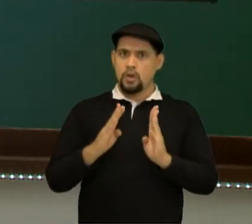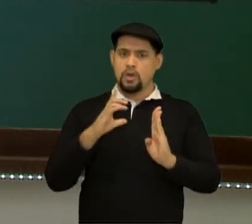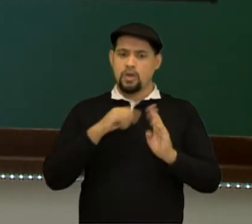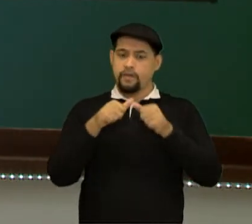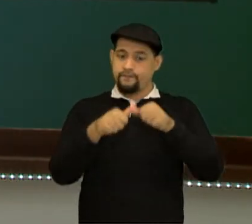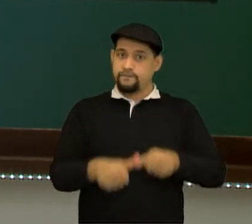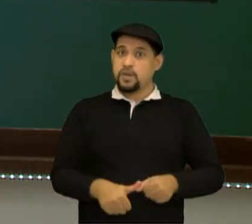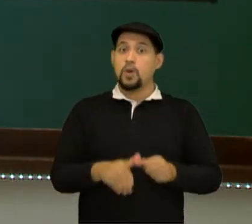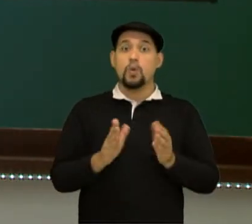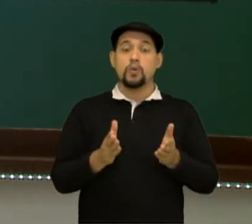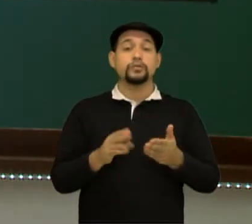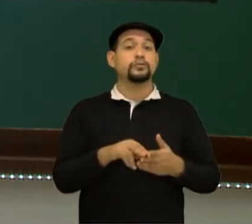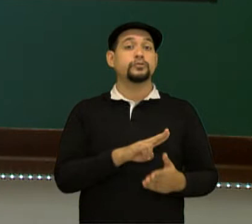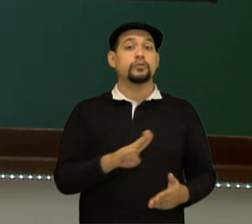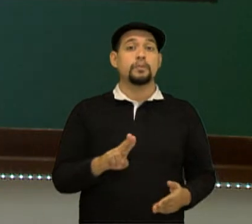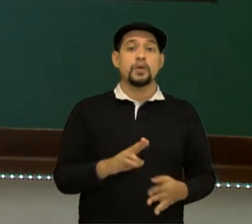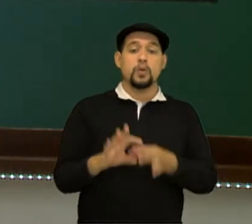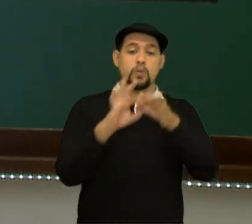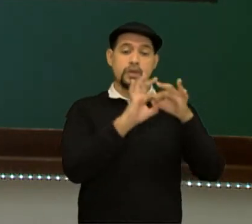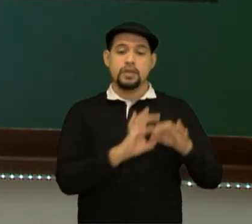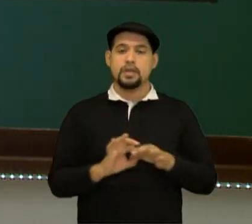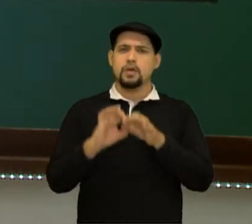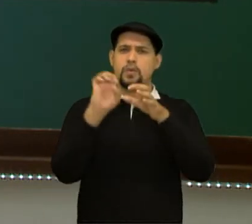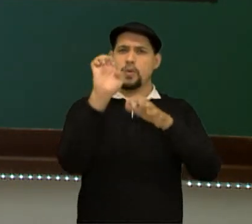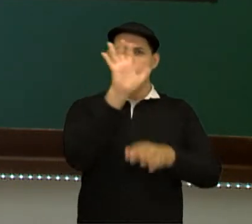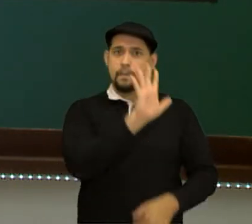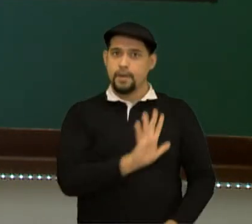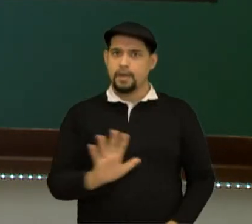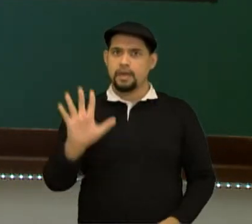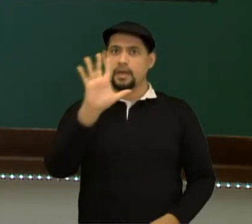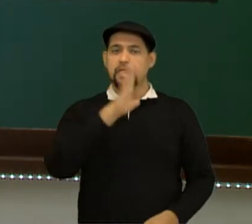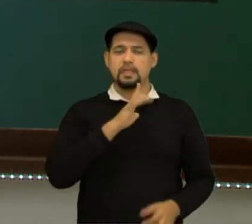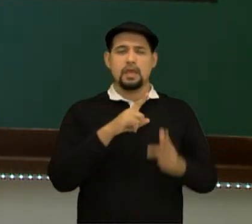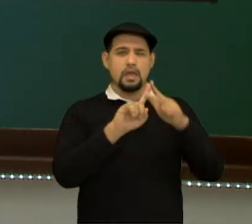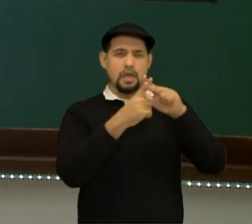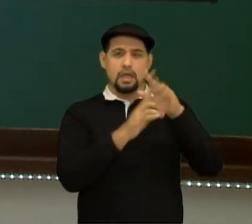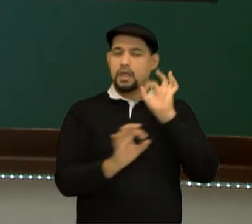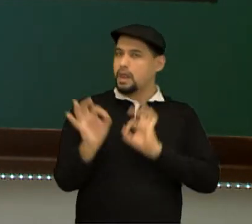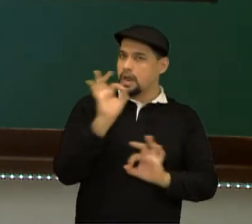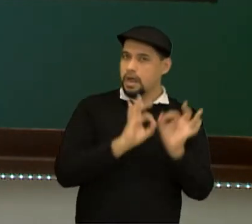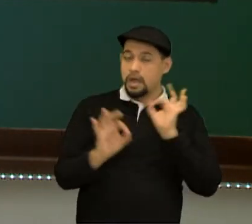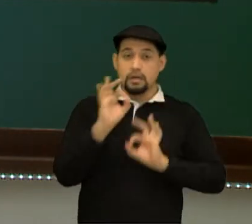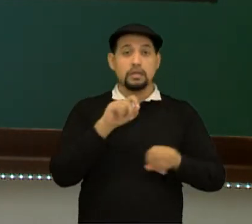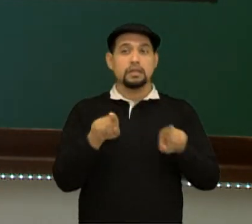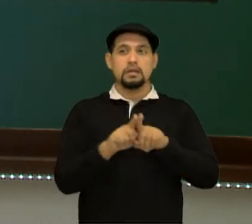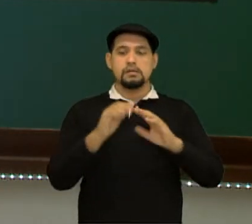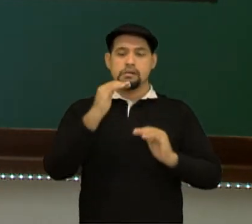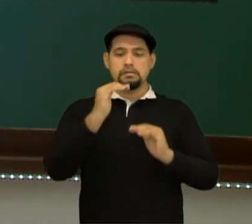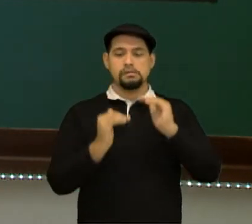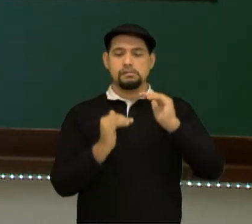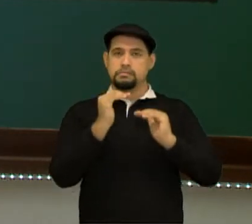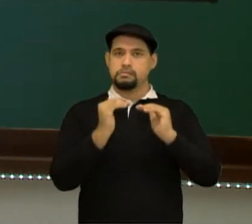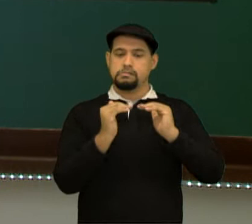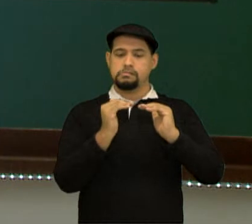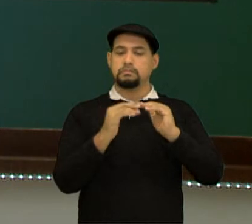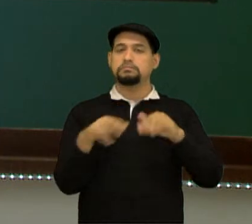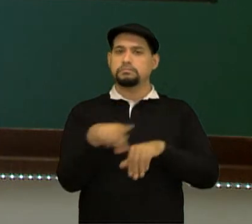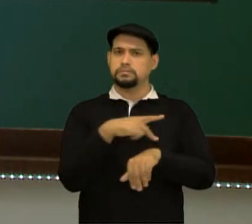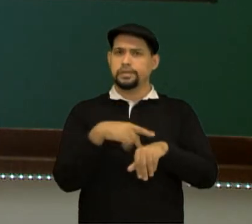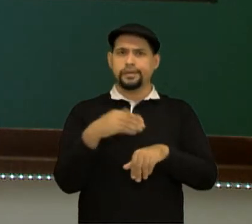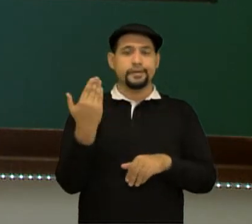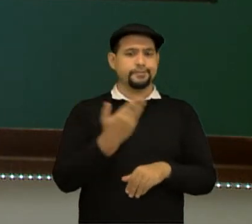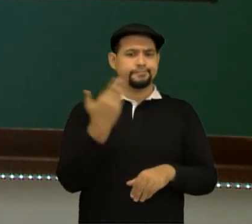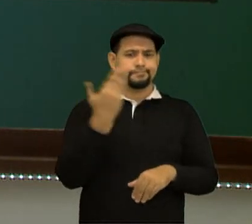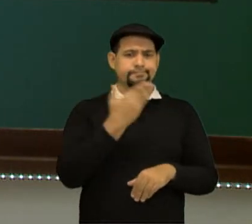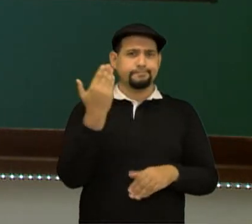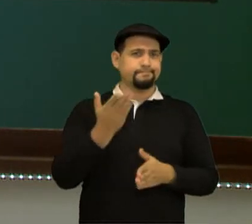consolidado hoje chamado União Europeia nós percebemos uma regularidade e o equilíbrio entre os países coisa que